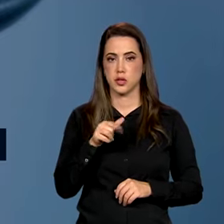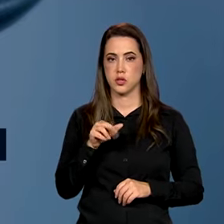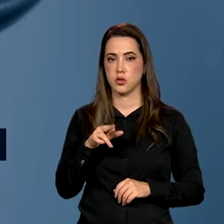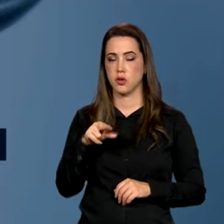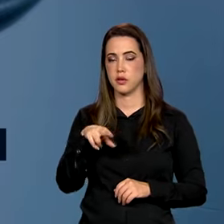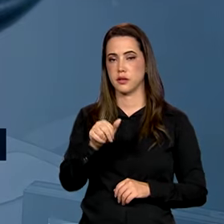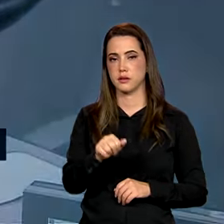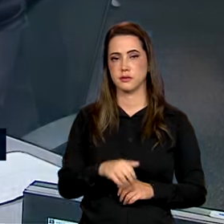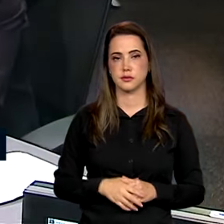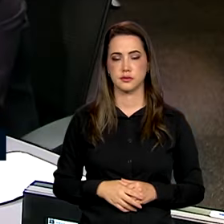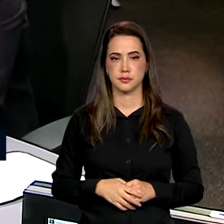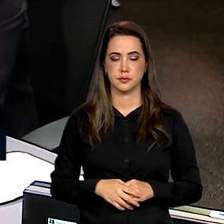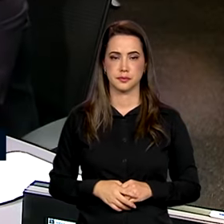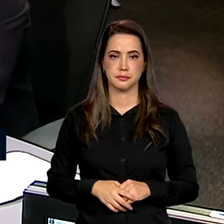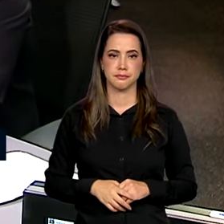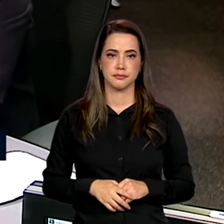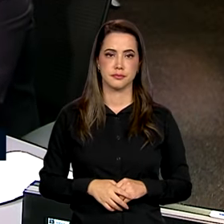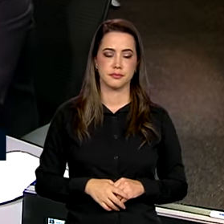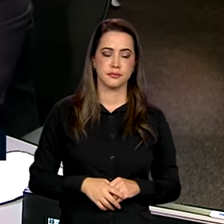Pacheco